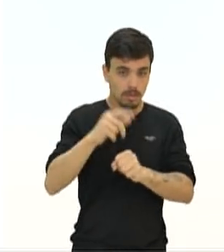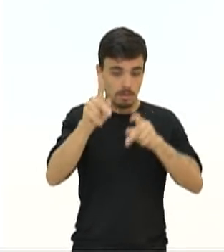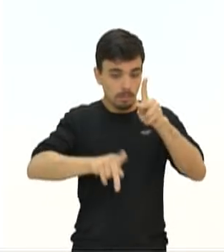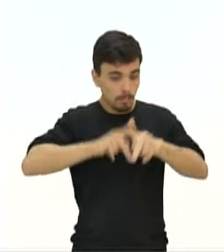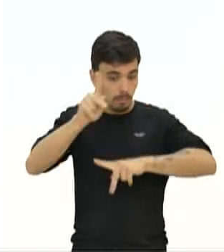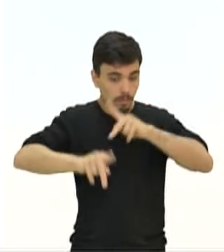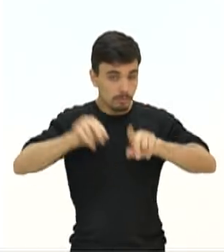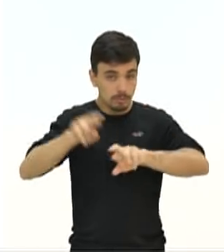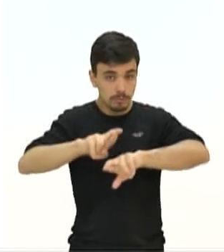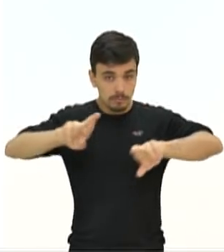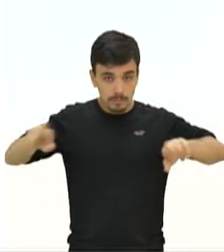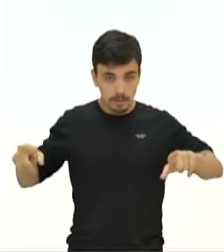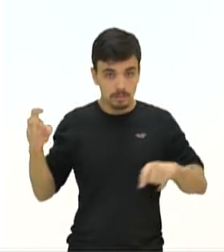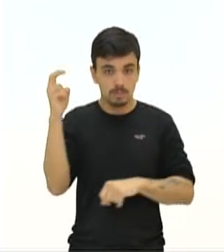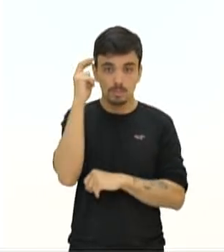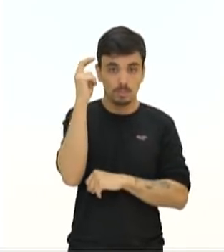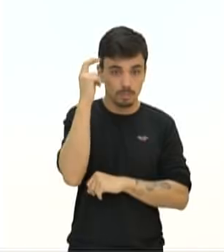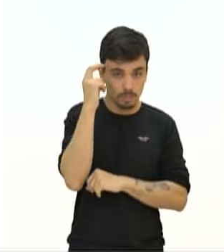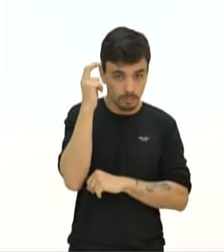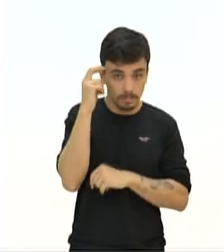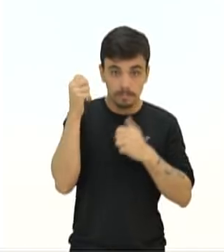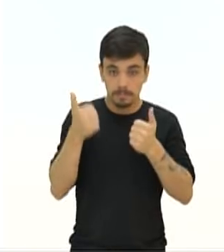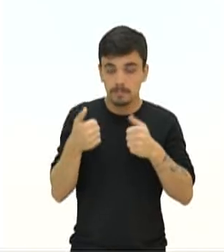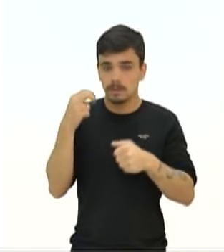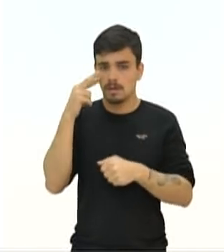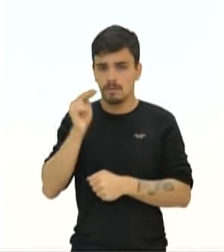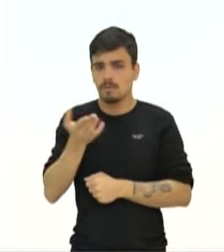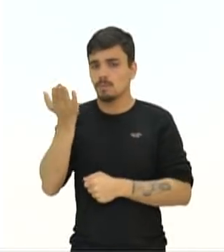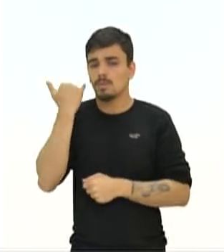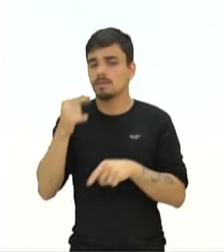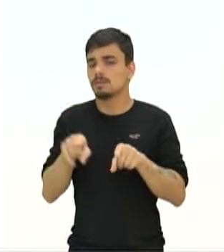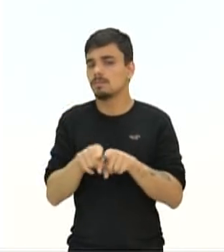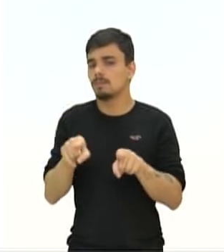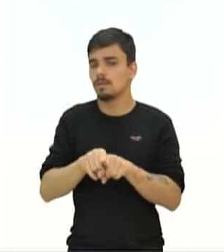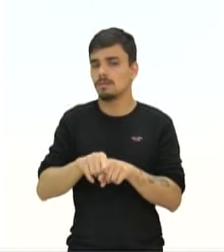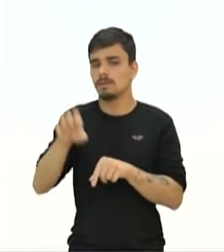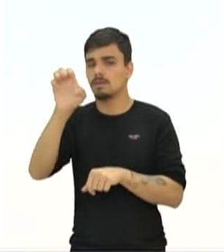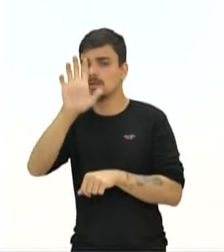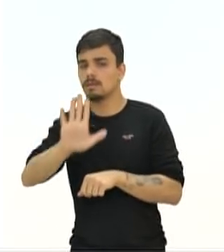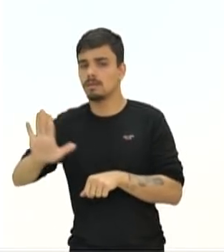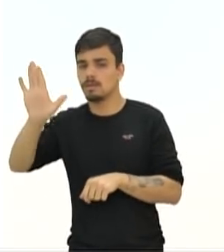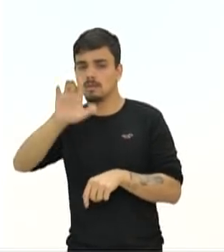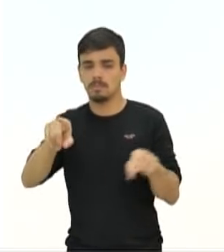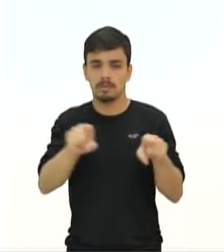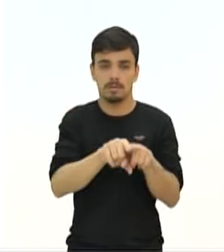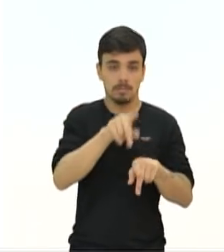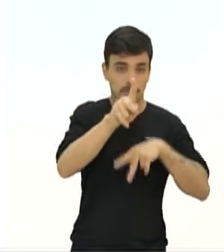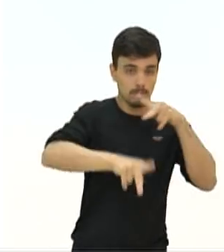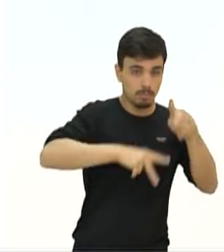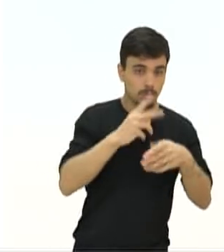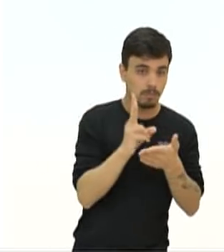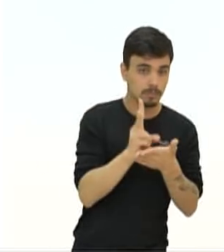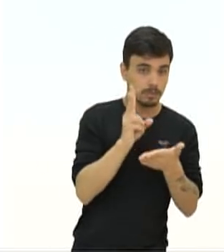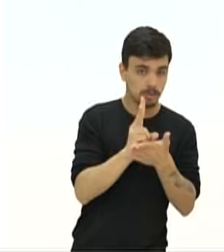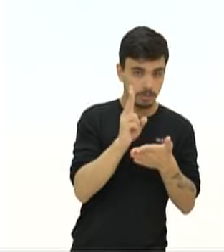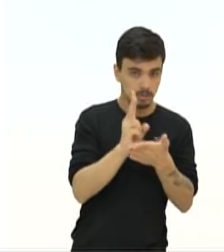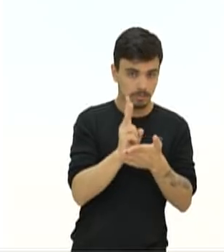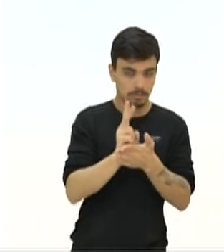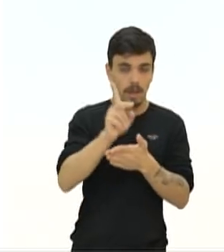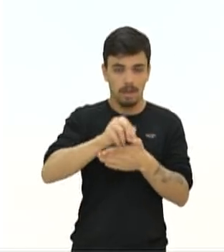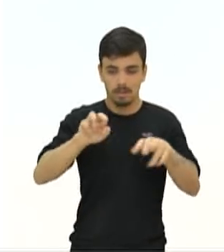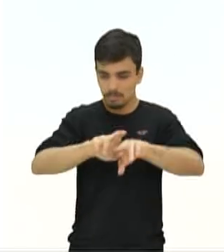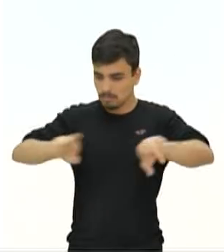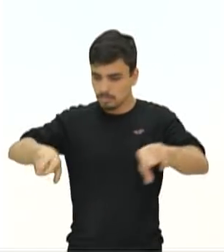Povos de diferentes culturas, né? A gente viu os povos europeus e os povos indígenas, né? Então, povos